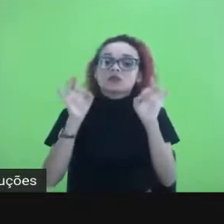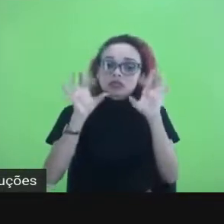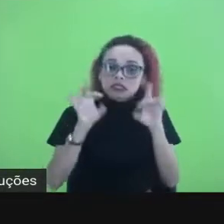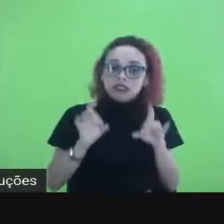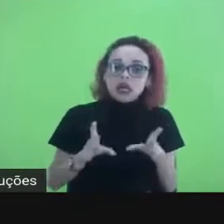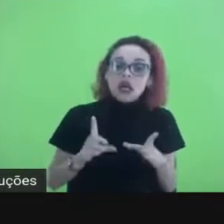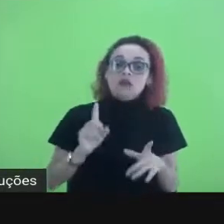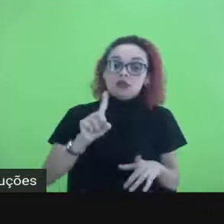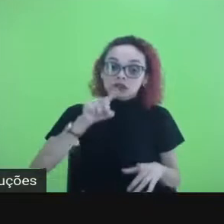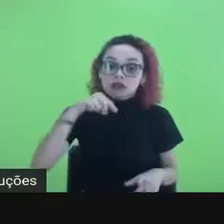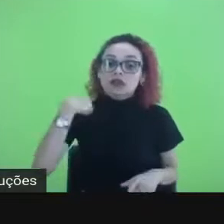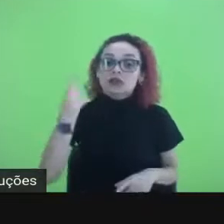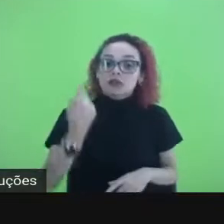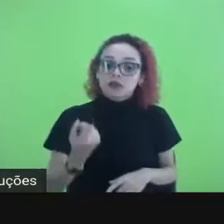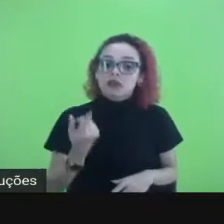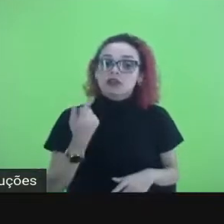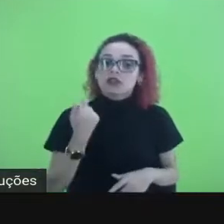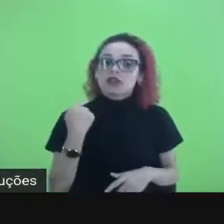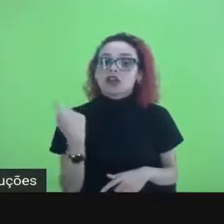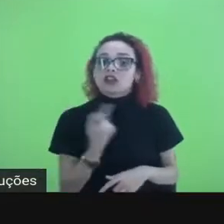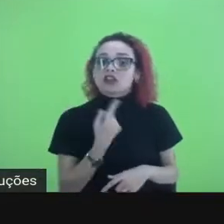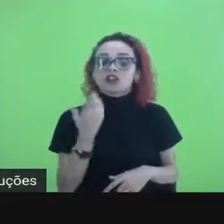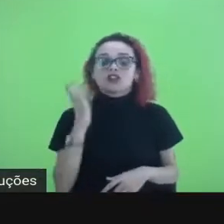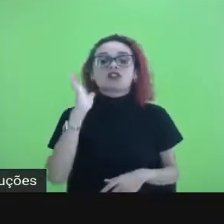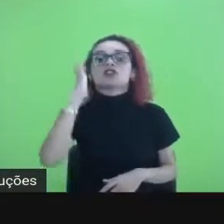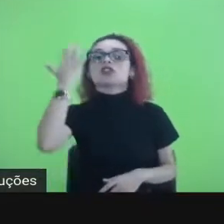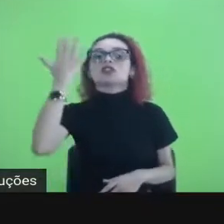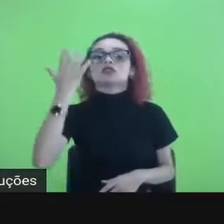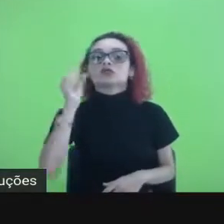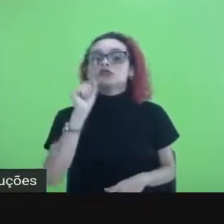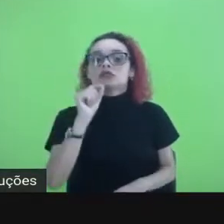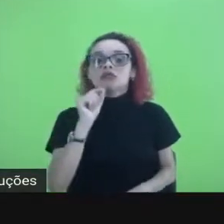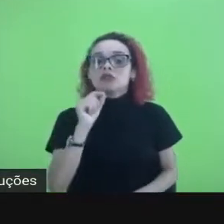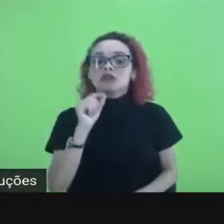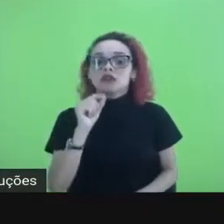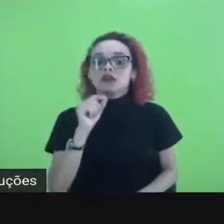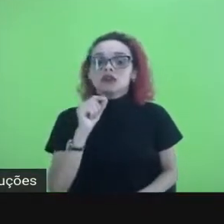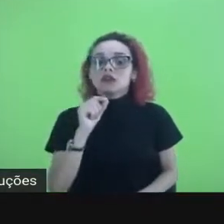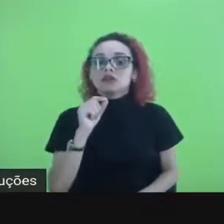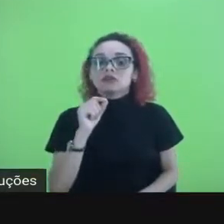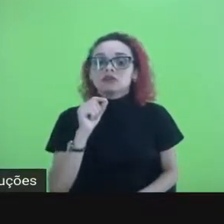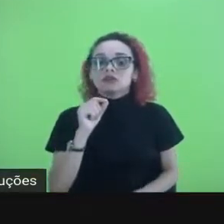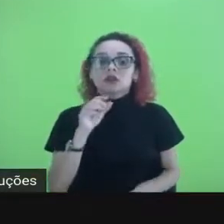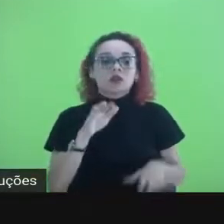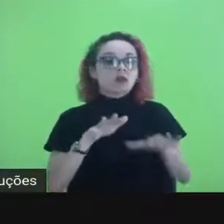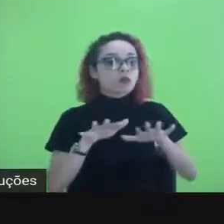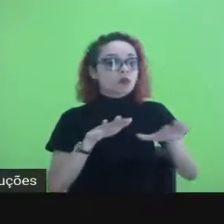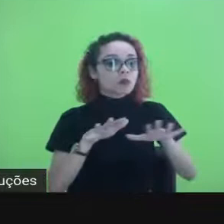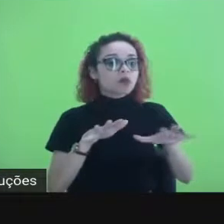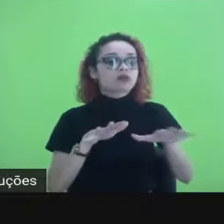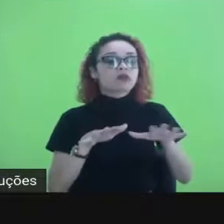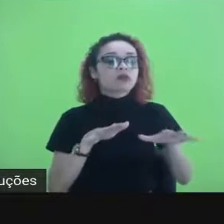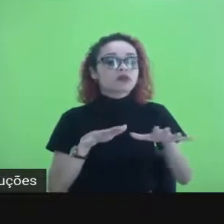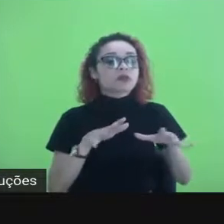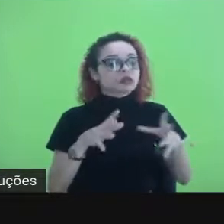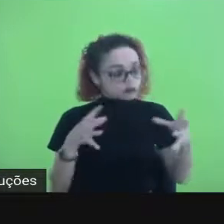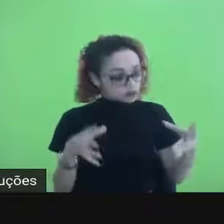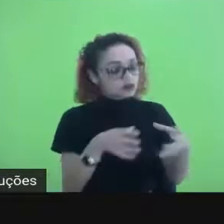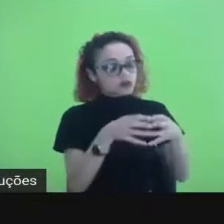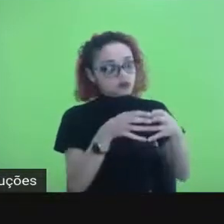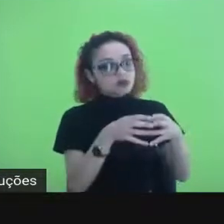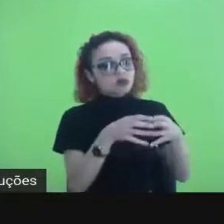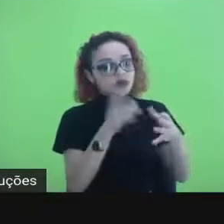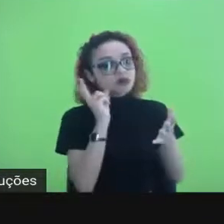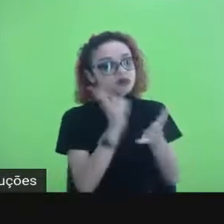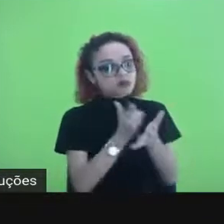partir disso, nós decidimos também que isso viraria, que esse movimento viraria realmente, de fato, uma coletiva, né, que é a coletiva